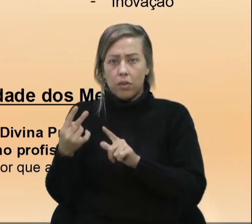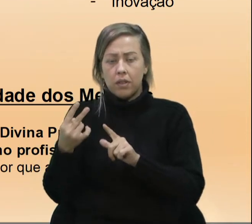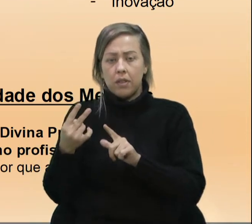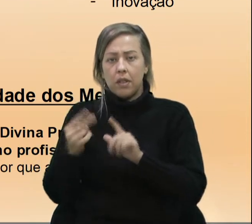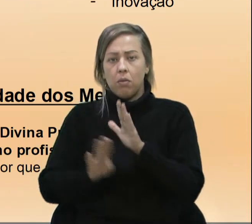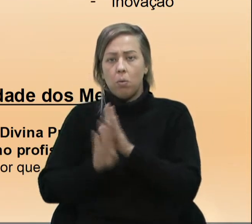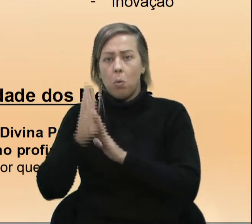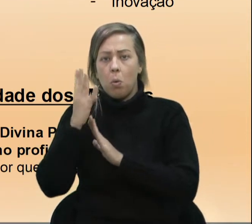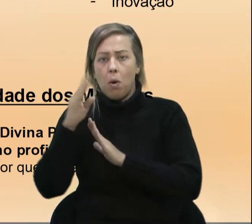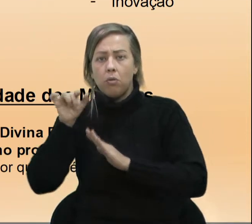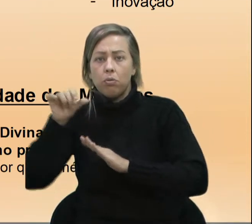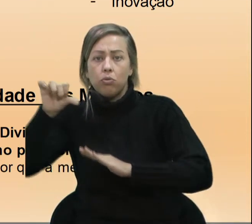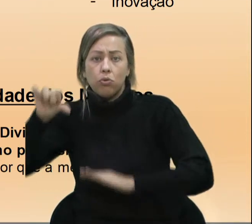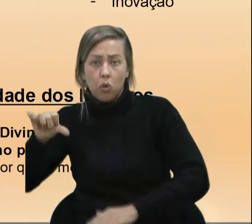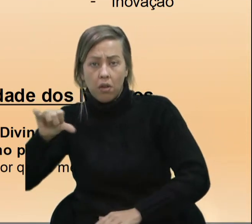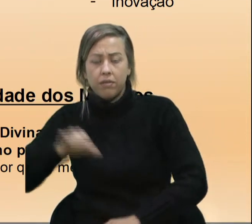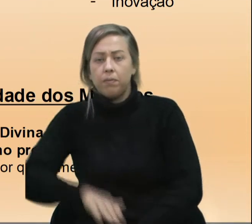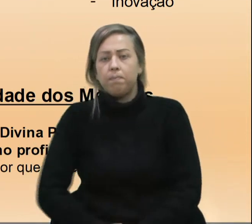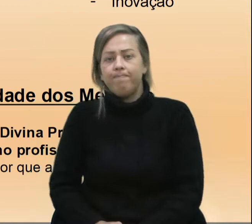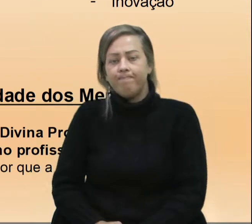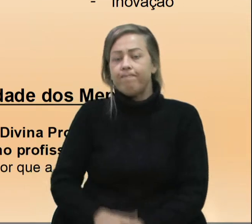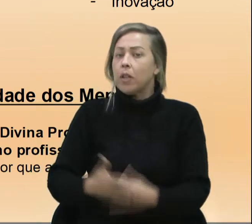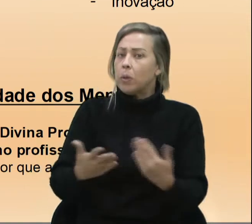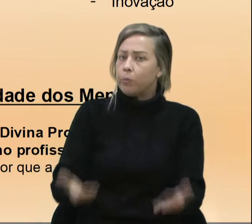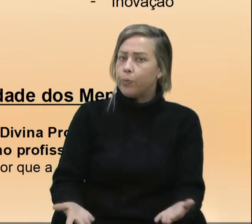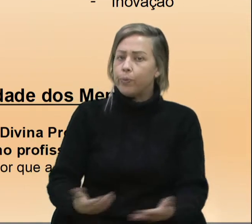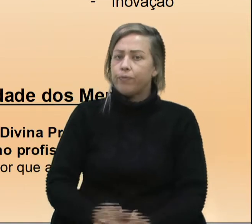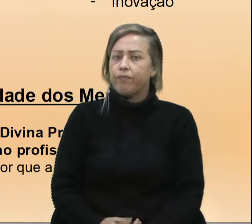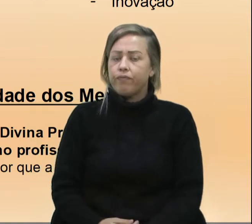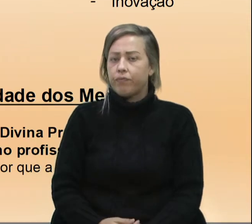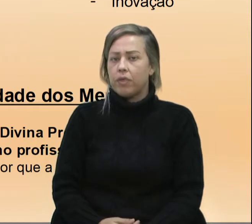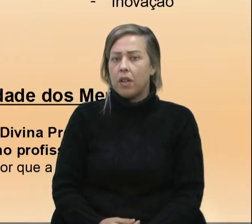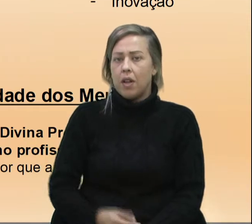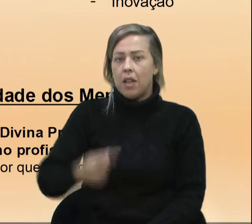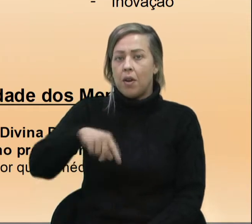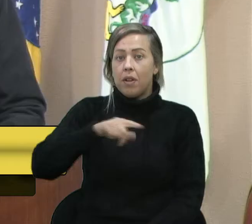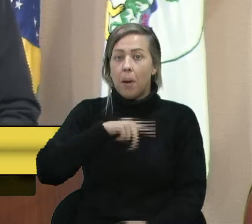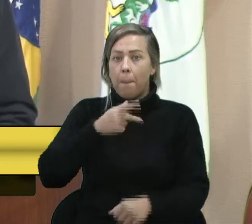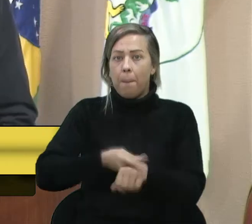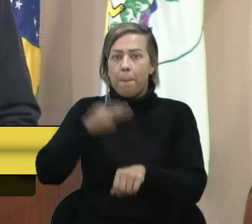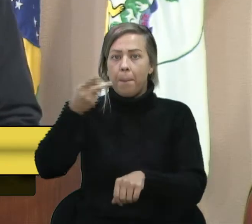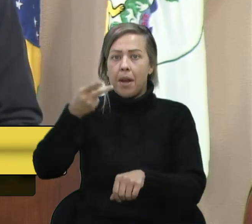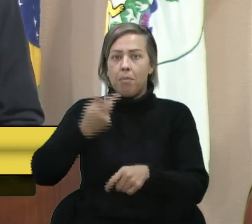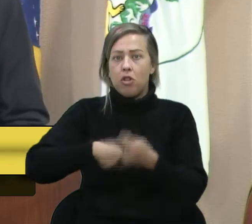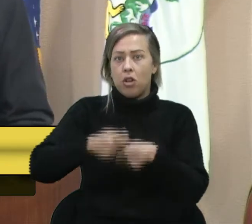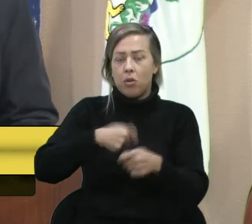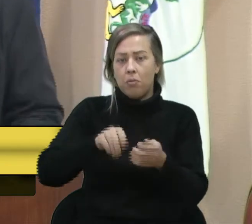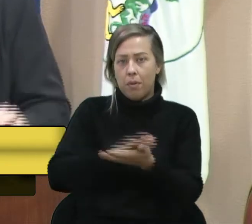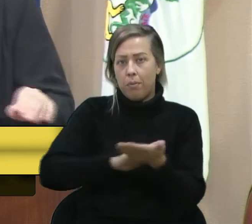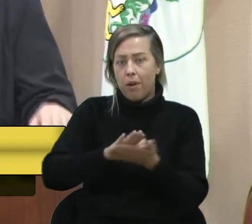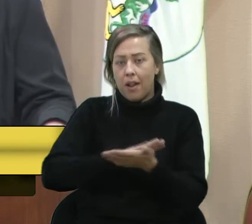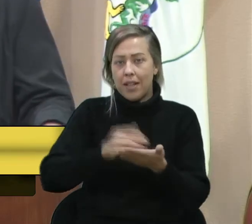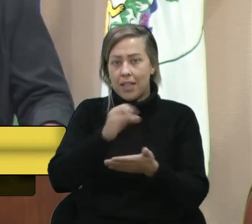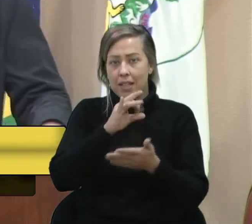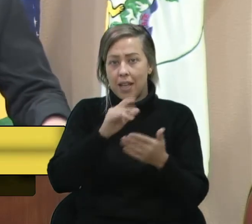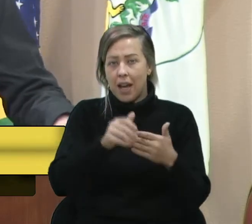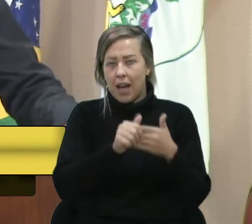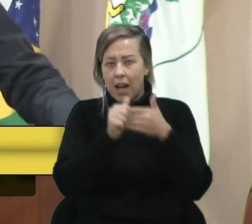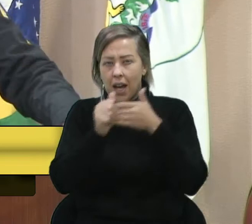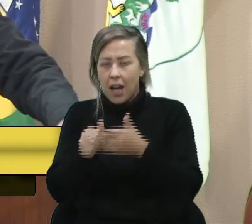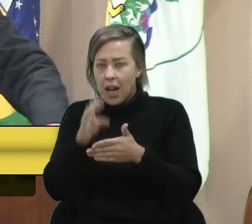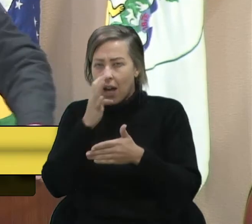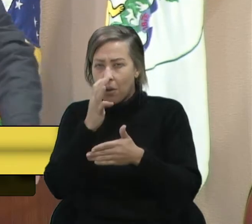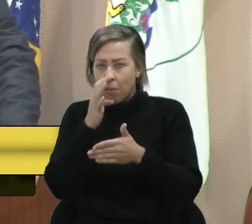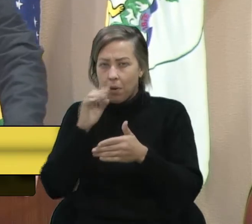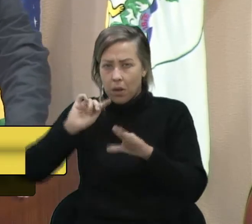4,9. Então, assim, caros colegas, ninguém ganha um Nobel de Economia por nada. Né? Quem acompanha